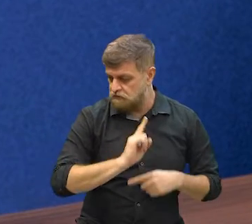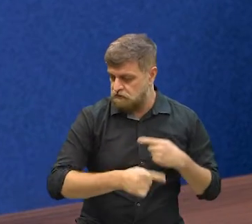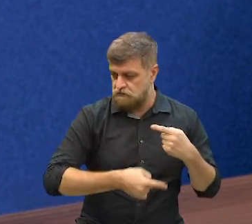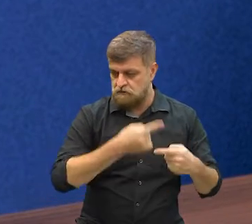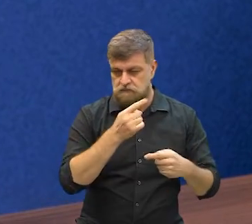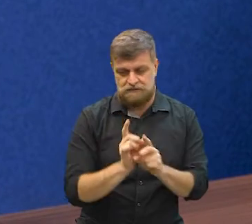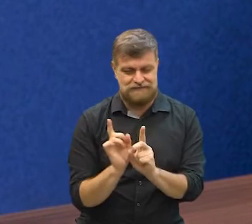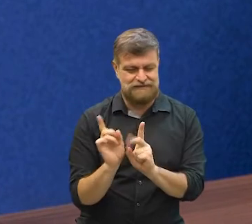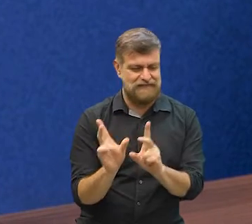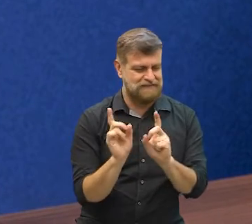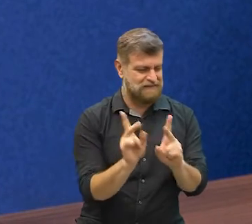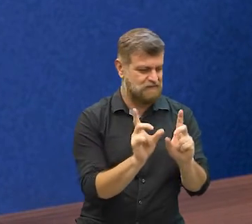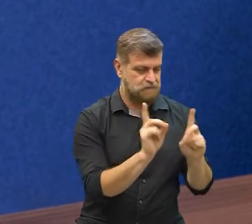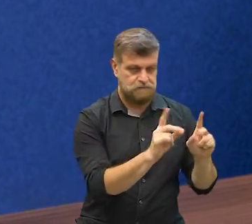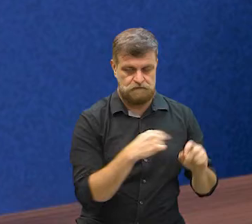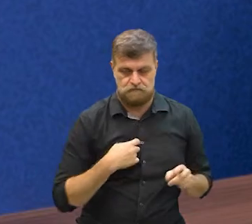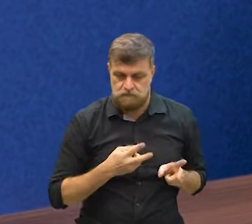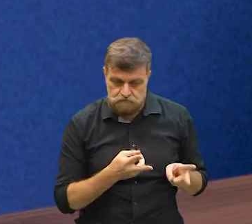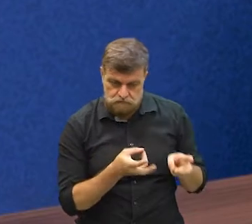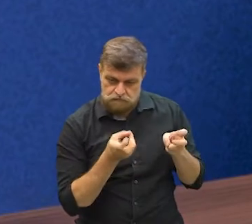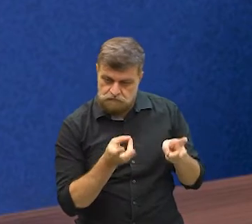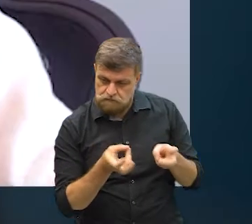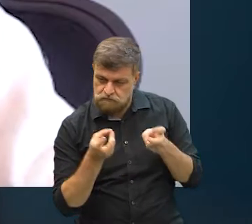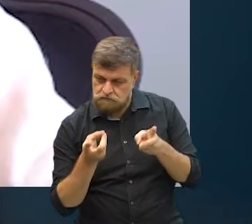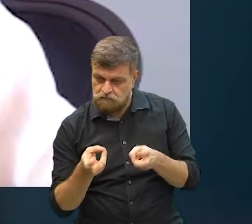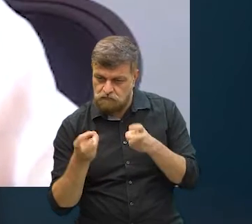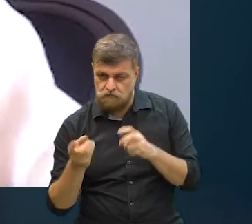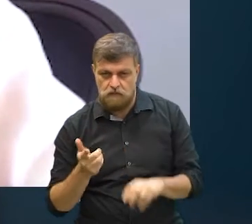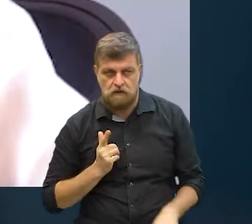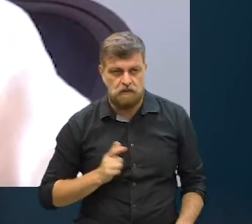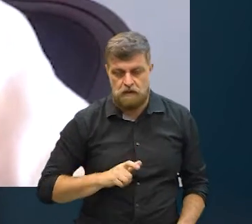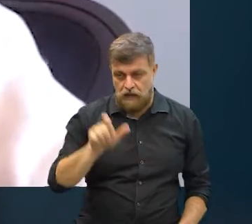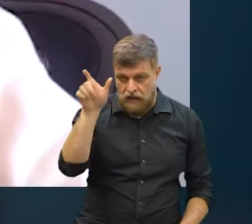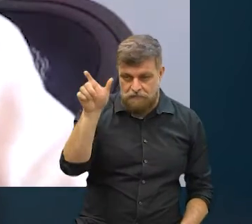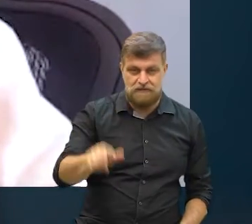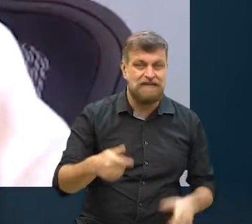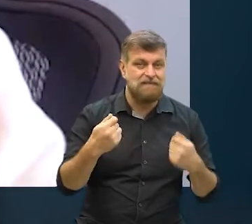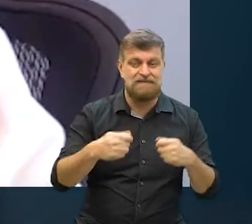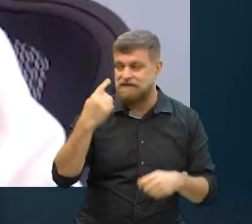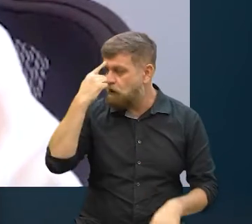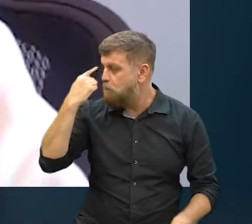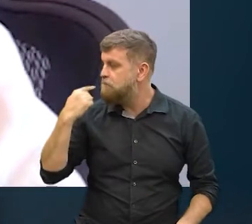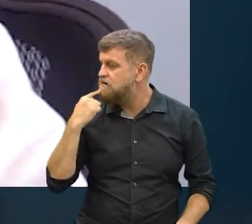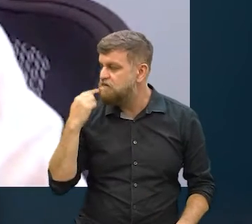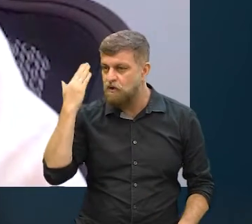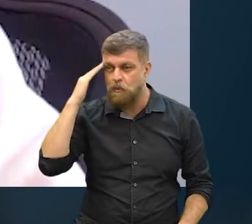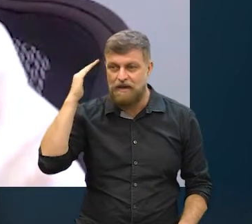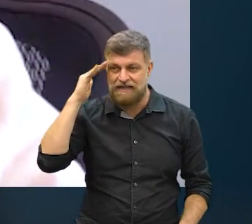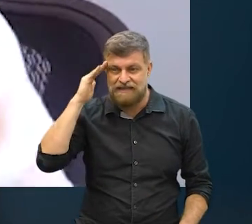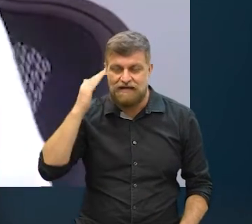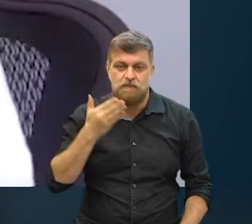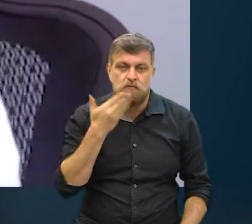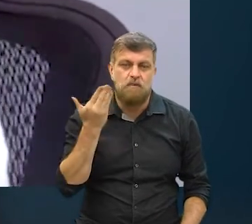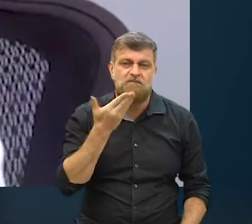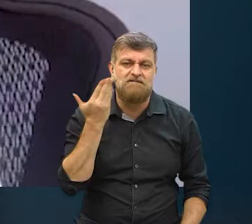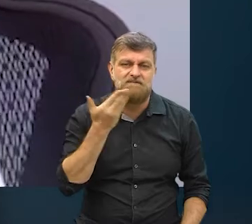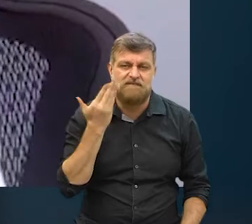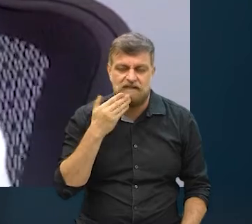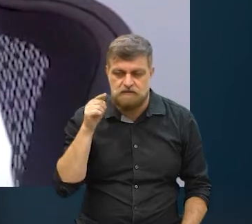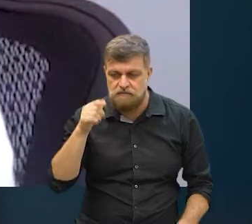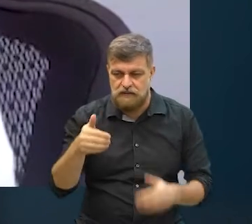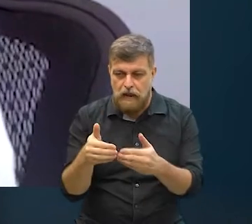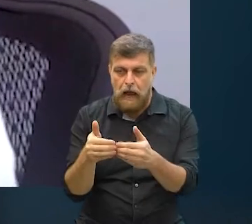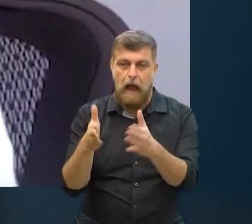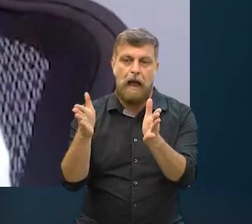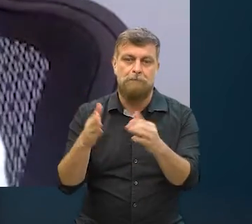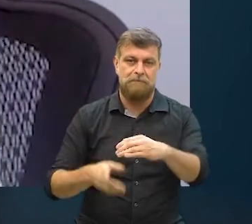E foi um sucesso de vendas. A gente percebeu que, seguindo o processo, o franqueado não precisaria ter o perfil e entender da estética, era muito fácil ele